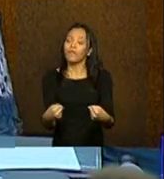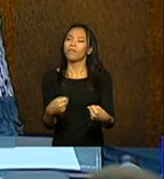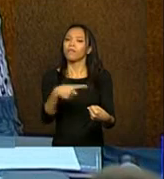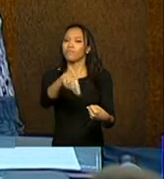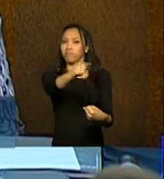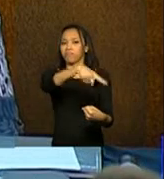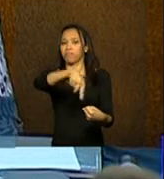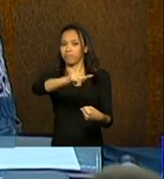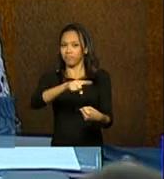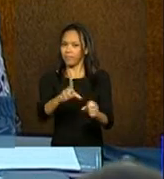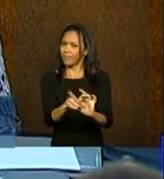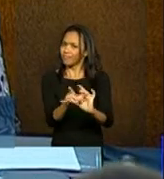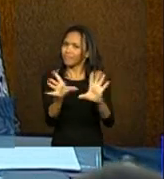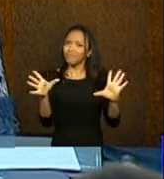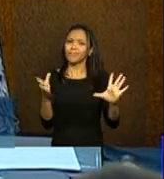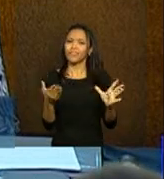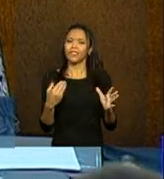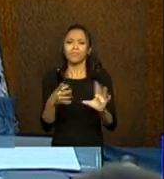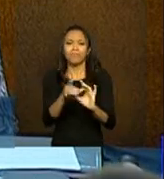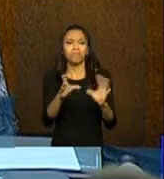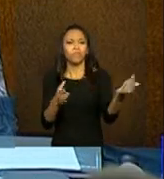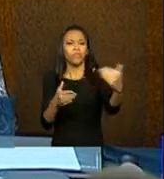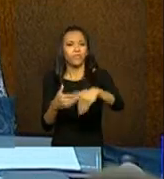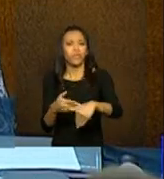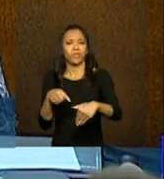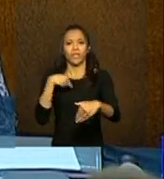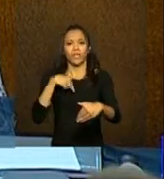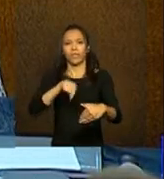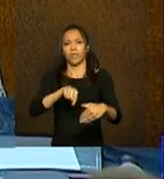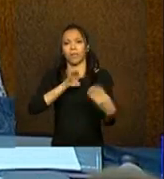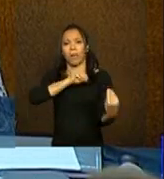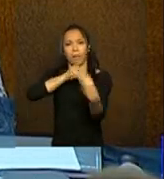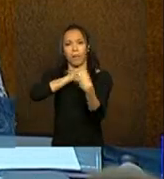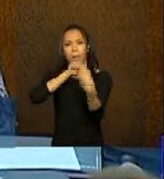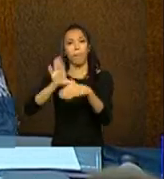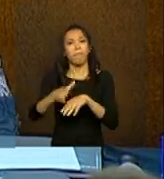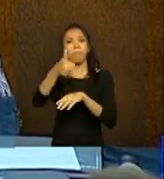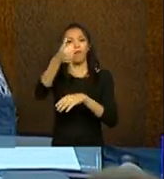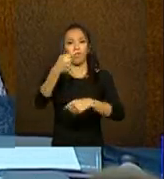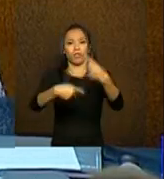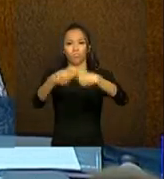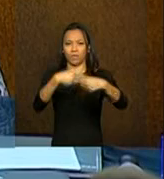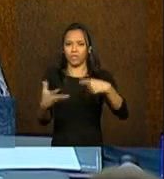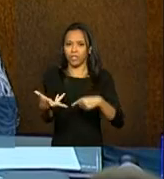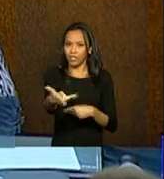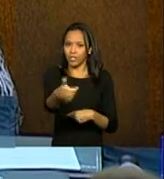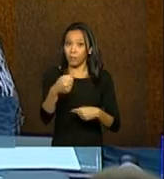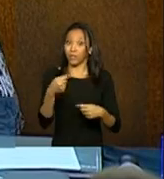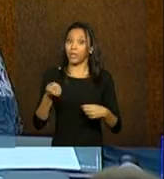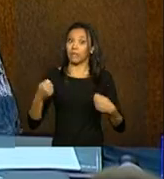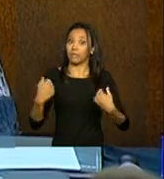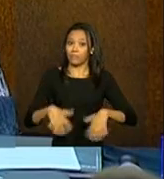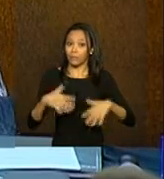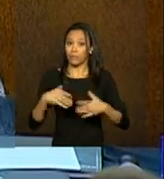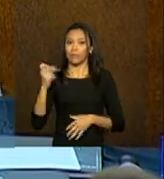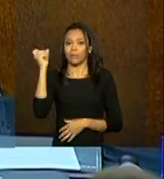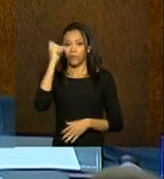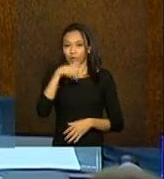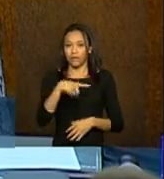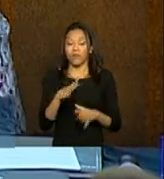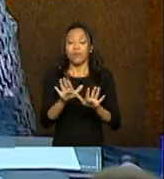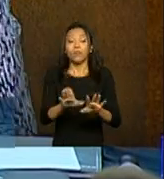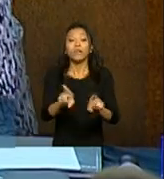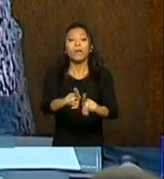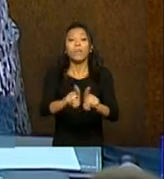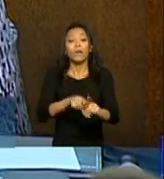disposição de tá aqui conosco para fazer melhorar essas políticas públicas tão caras a a todos nós. e